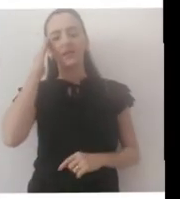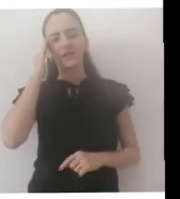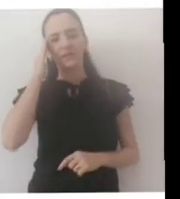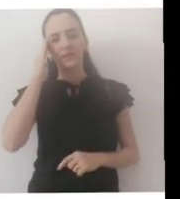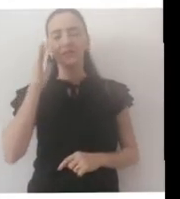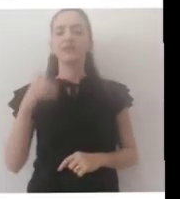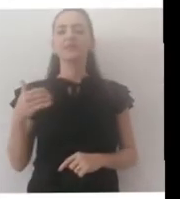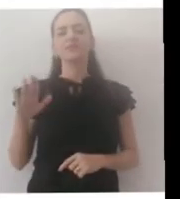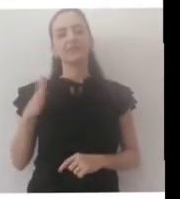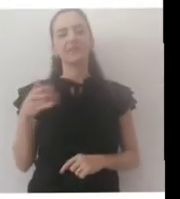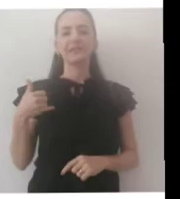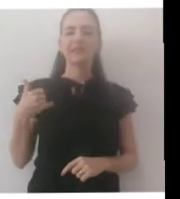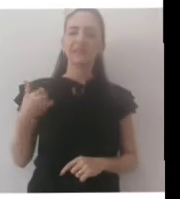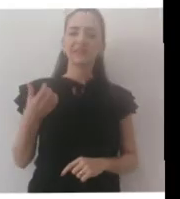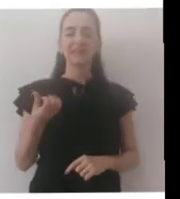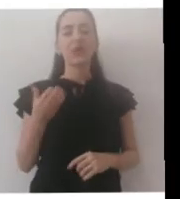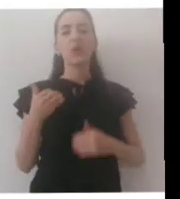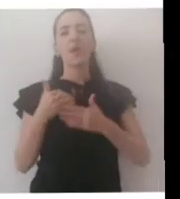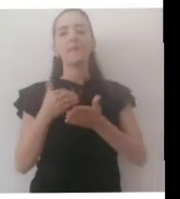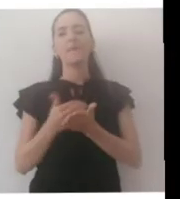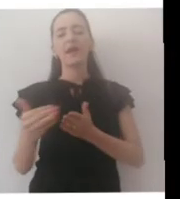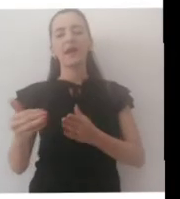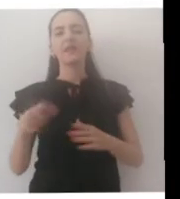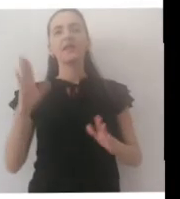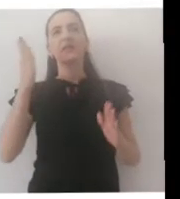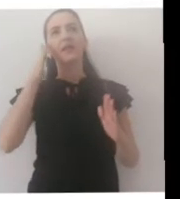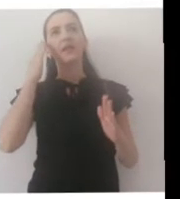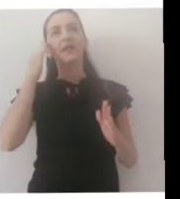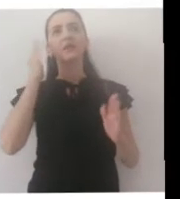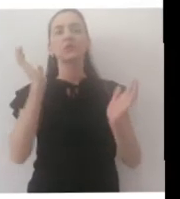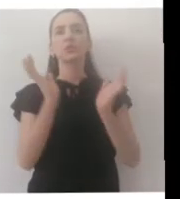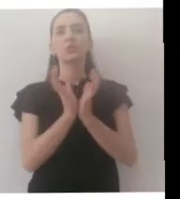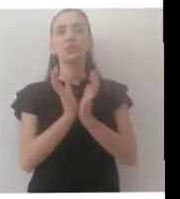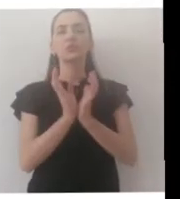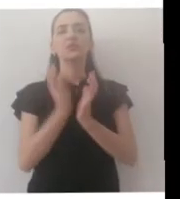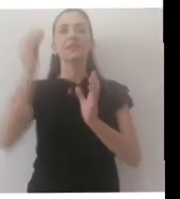inclusão de classes, tá bom? Reversibilidade é justamente essa